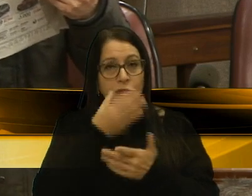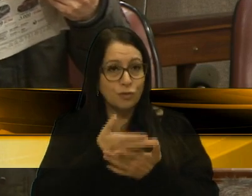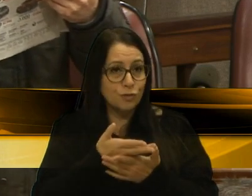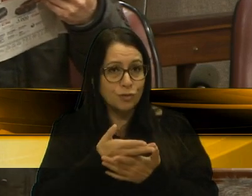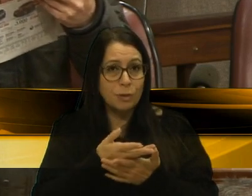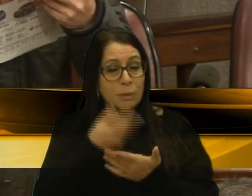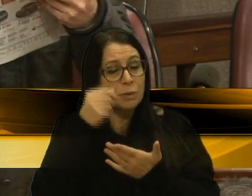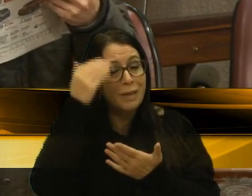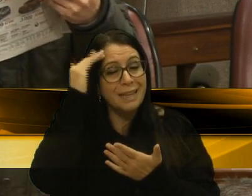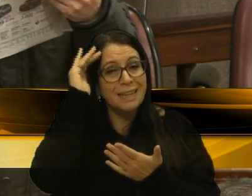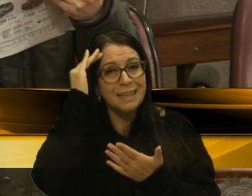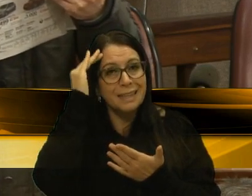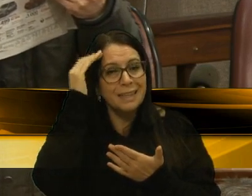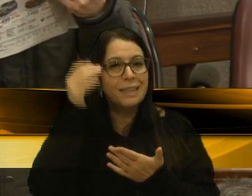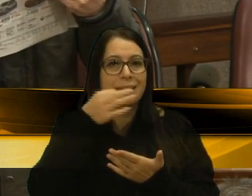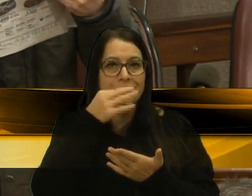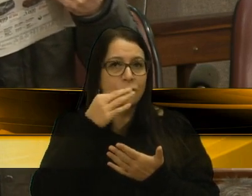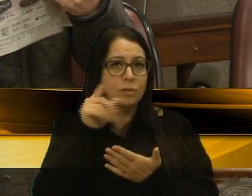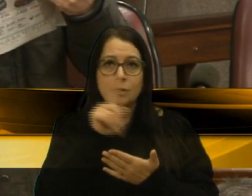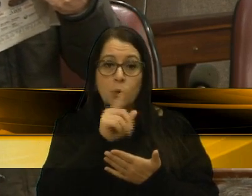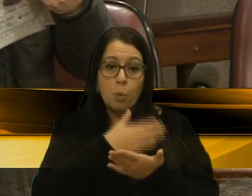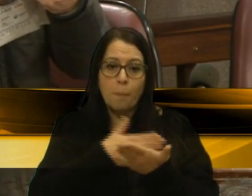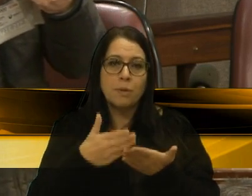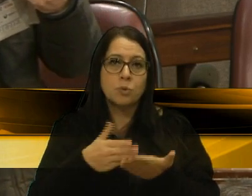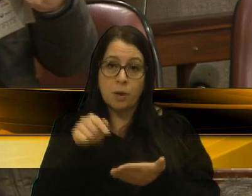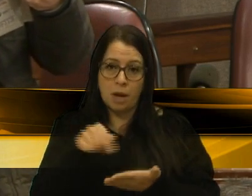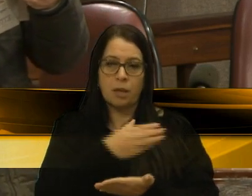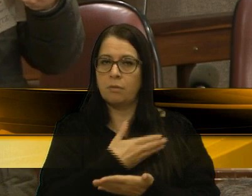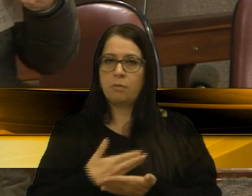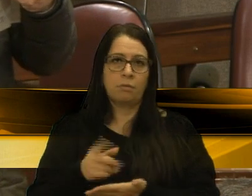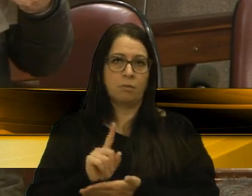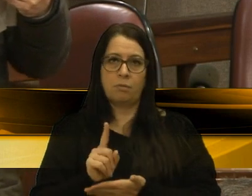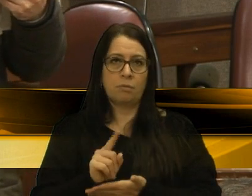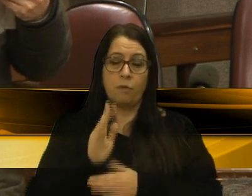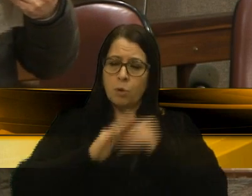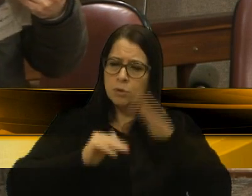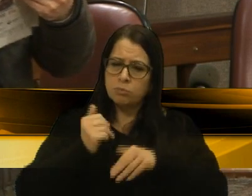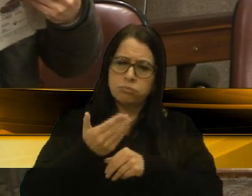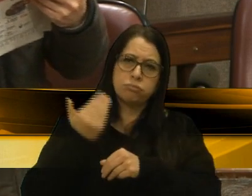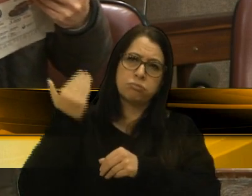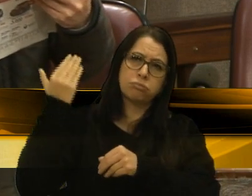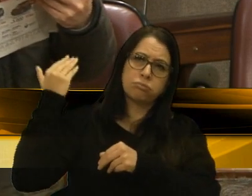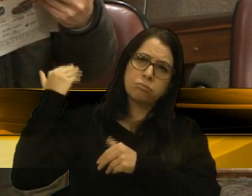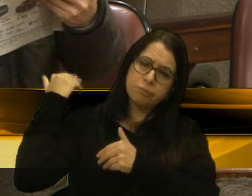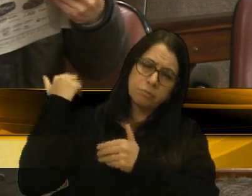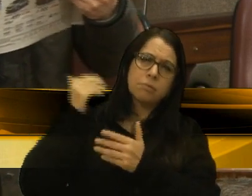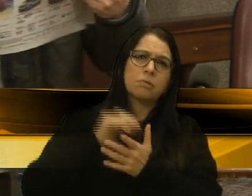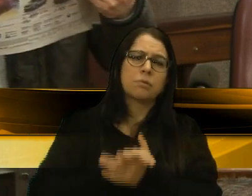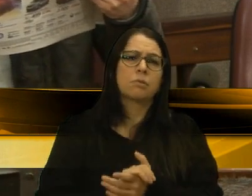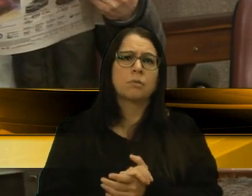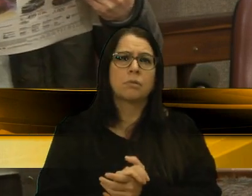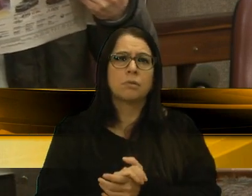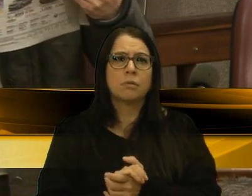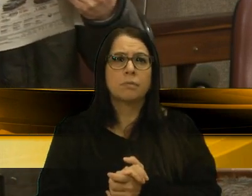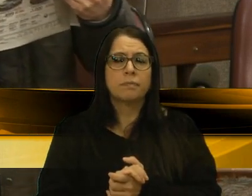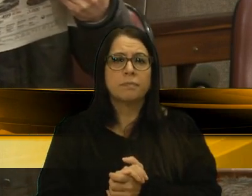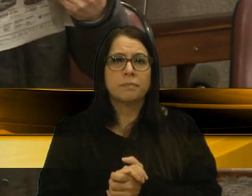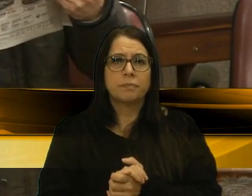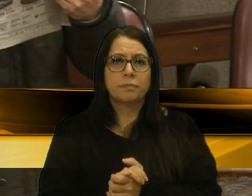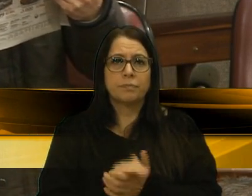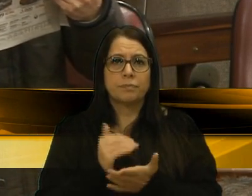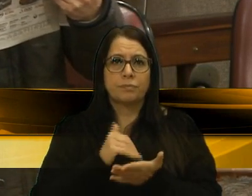Precisam entender que Caxias não começou nesse governo, foi construída por muitas mãos. Daí agora vai a